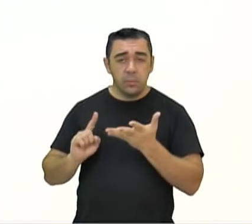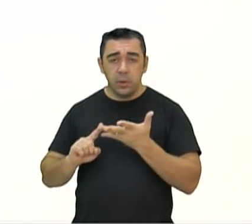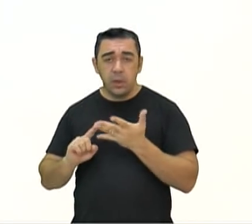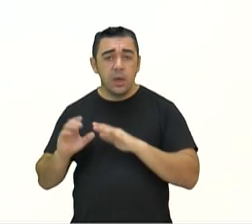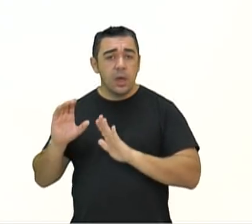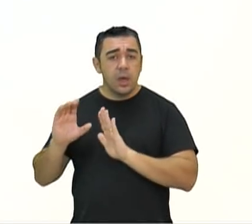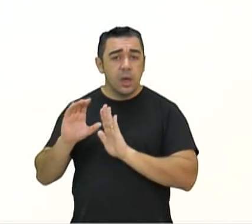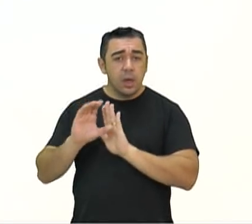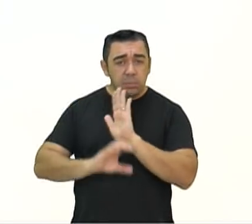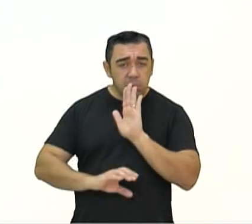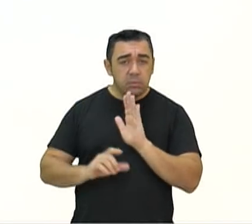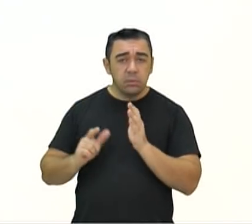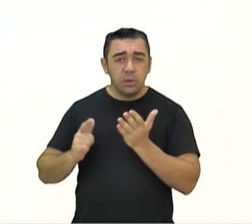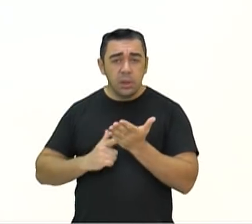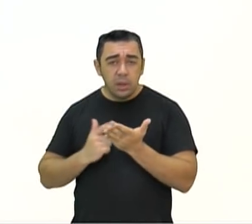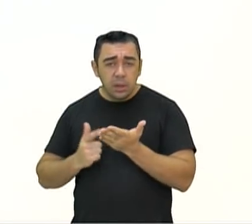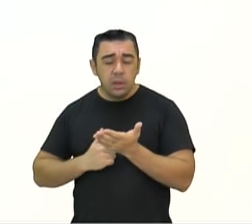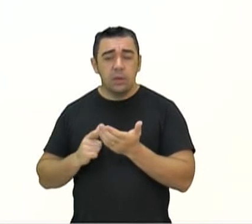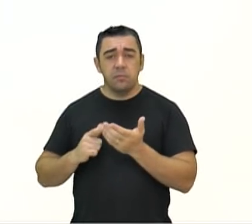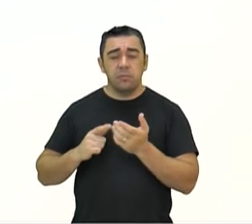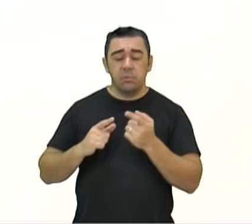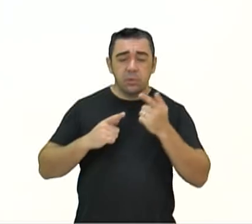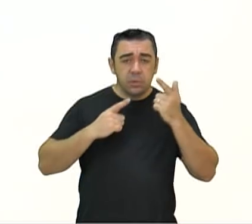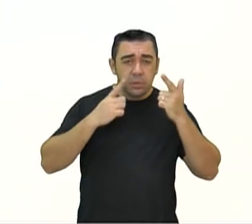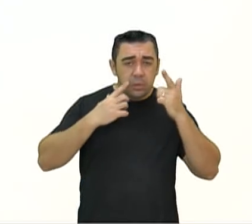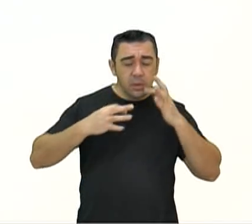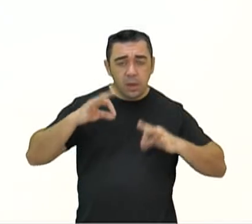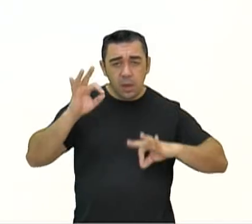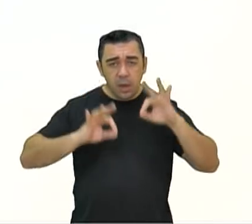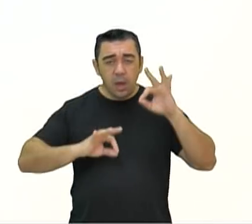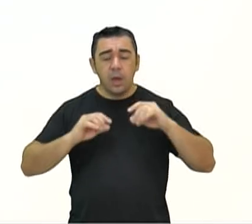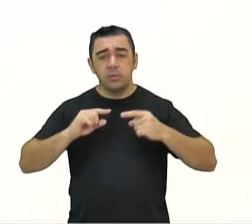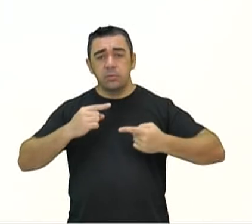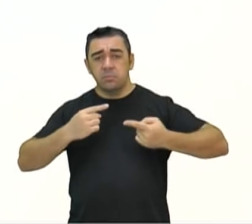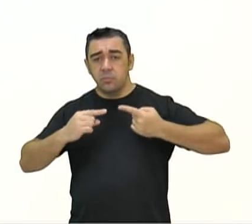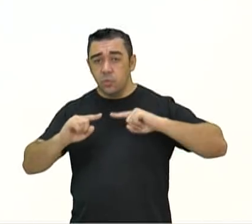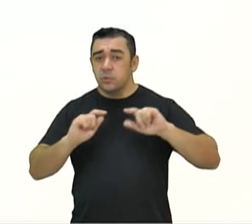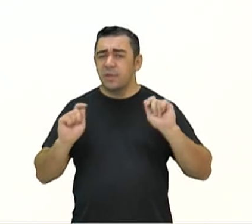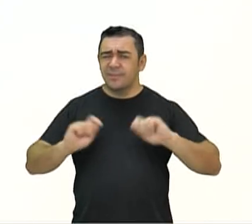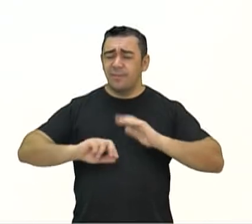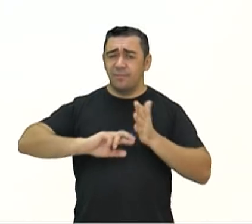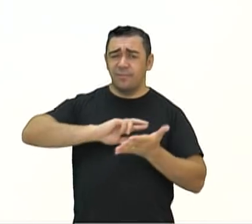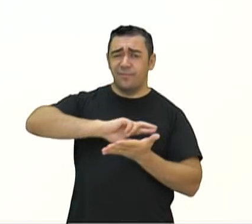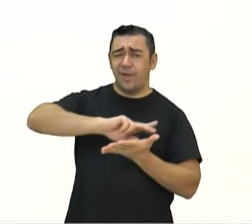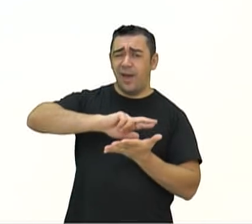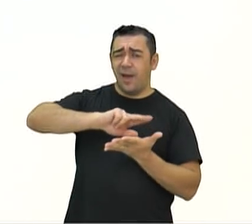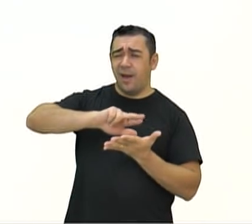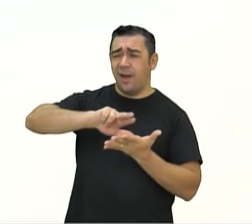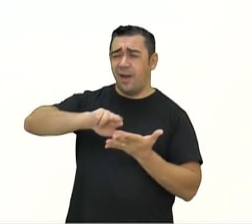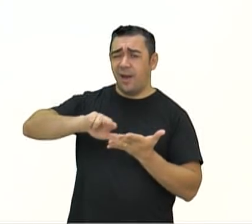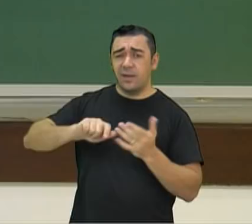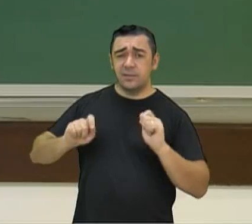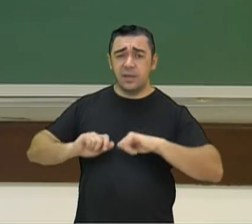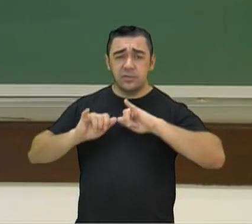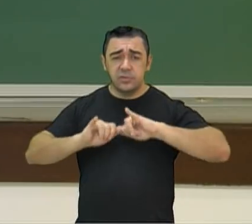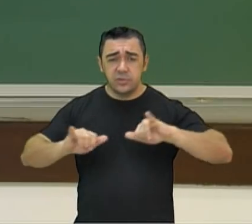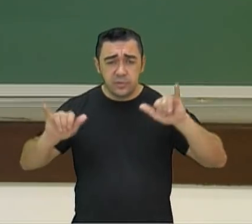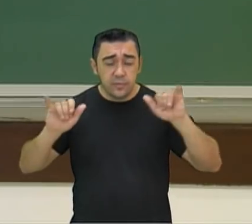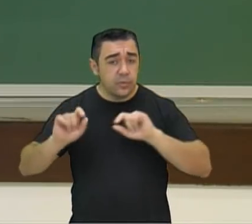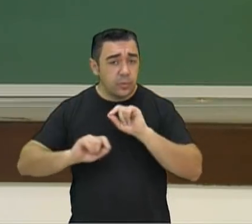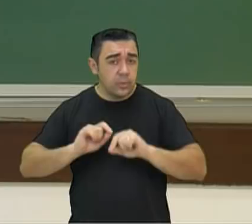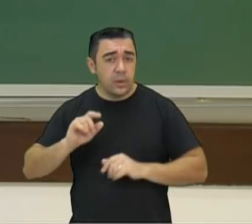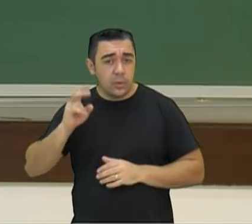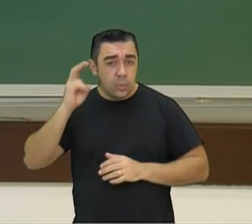outros. Espetáculo musical, peça teatral, enfim, a gente tem várias possibilidades aí de divulgação e disseminação da